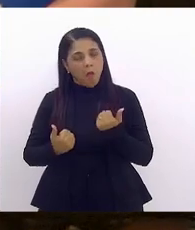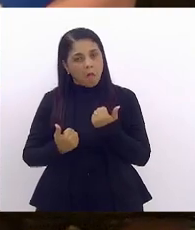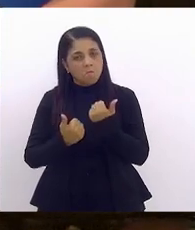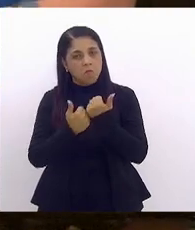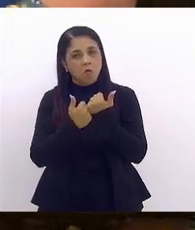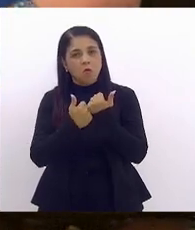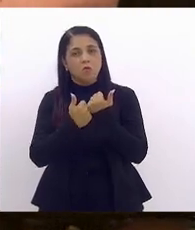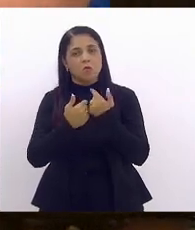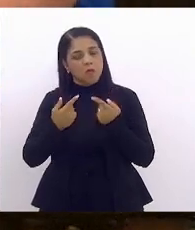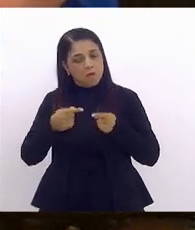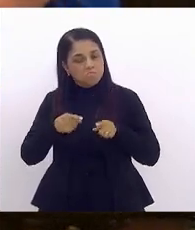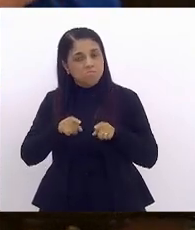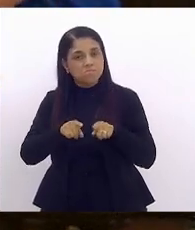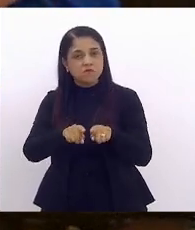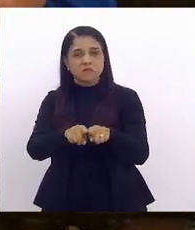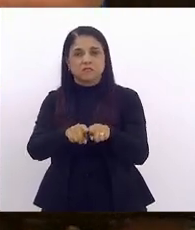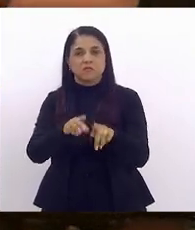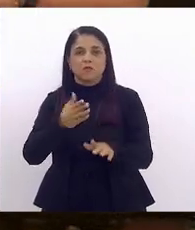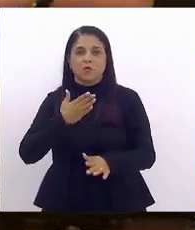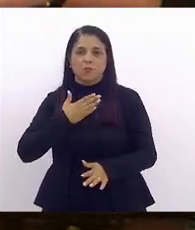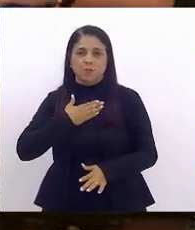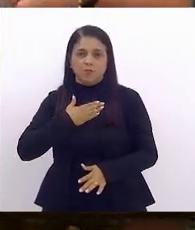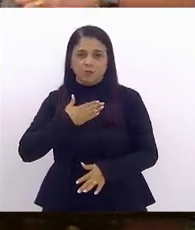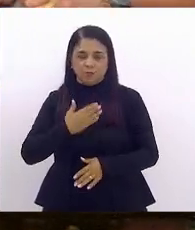a parceria que ele tem comigo.